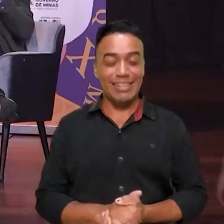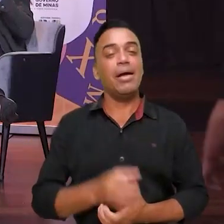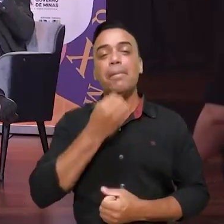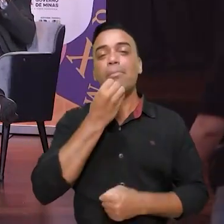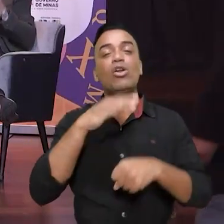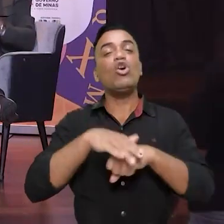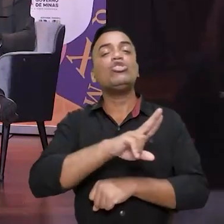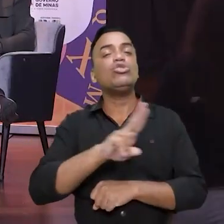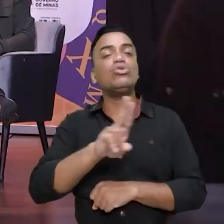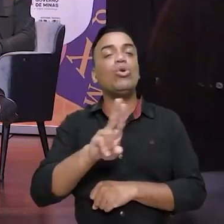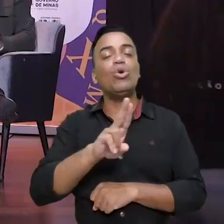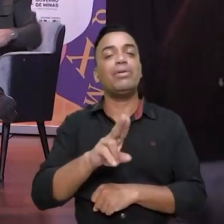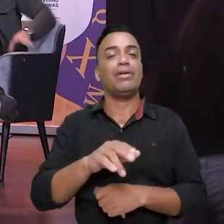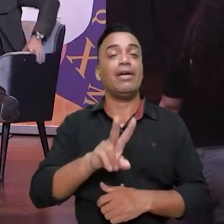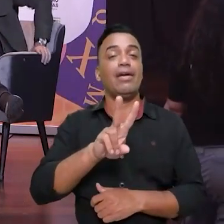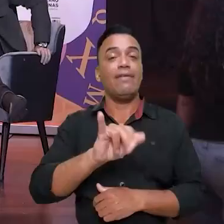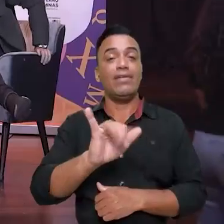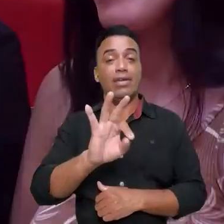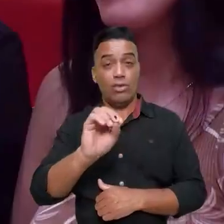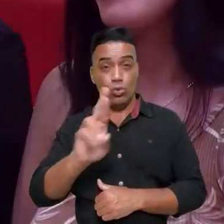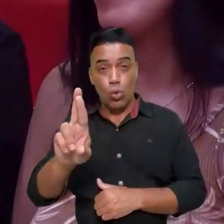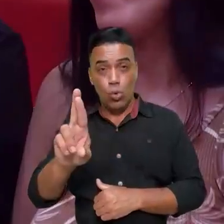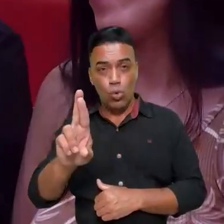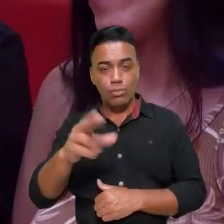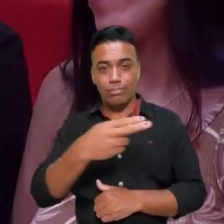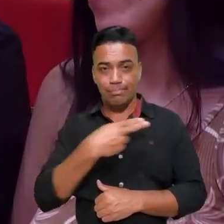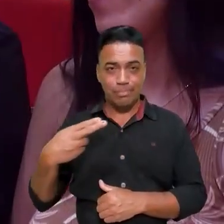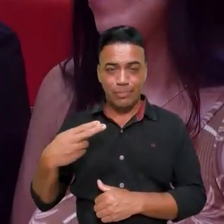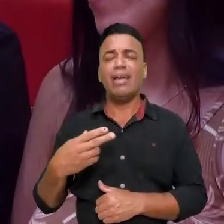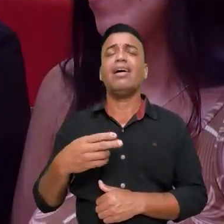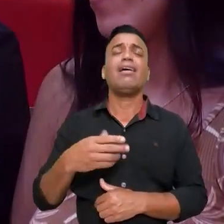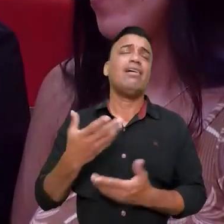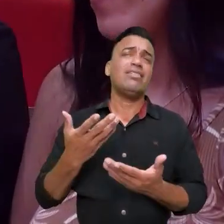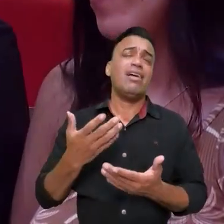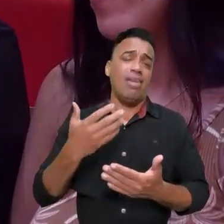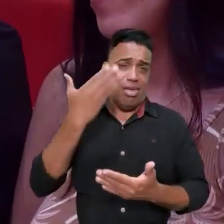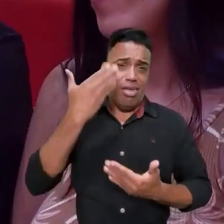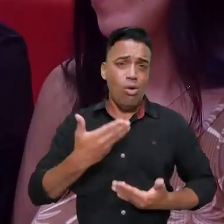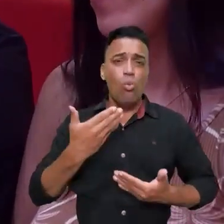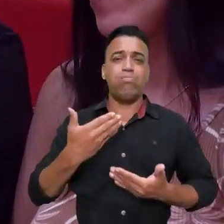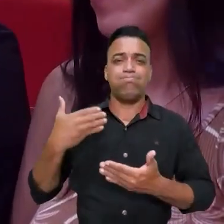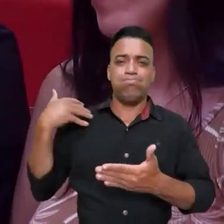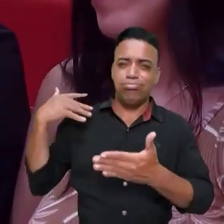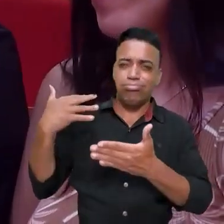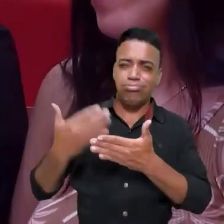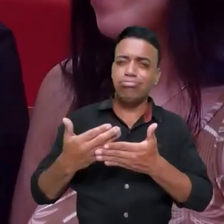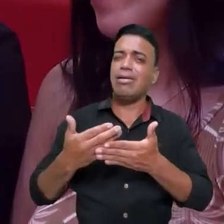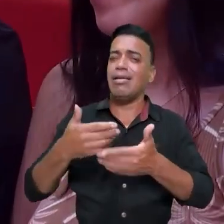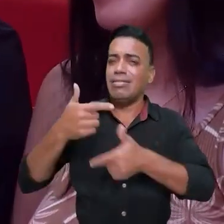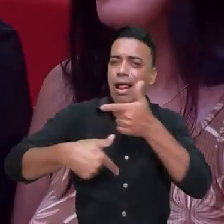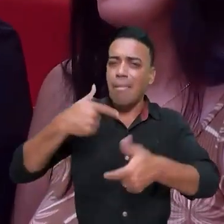Boa noite, qual o seu nome? Desculpa. Olá, boa noite, Vitor Xavier. Jefferson, eu acompanho a sua carreira,